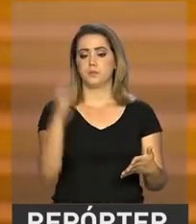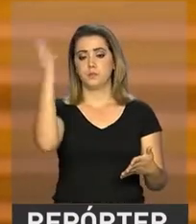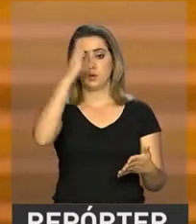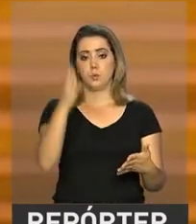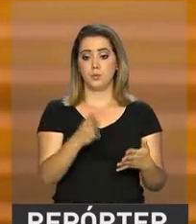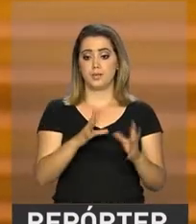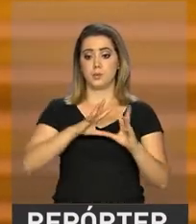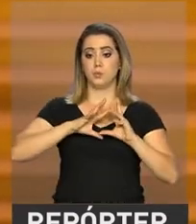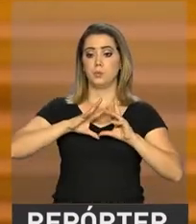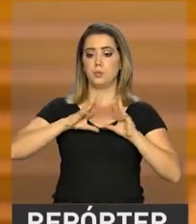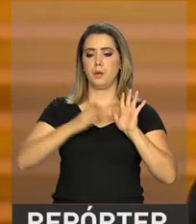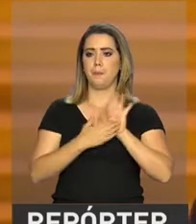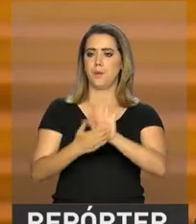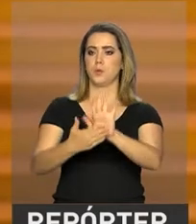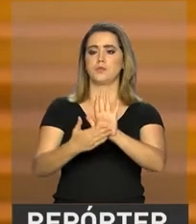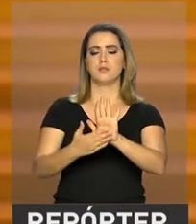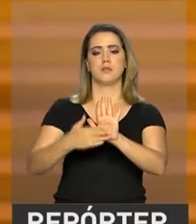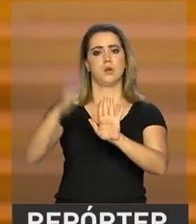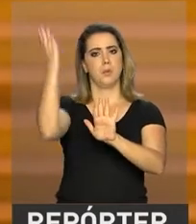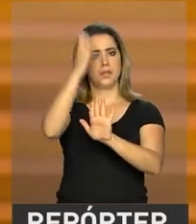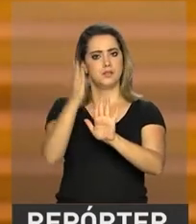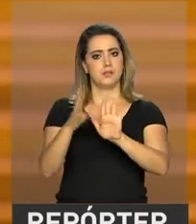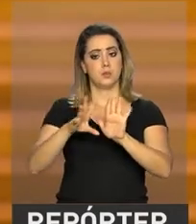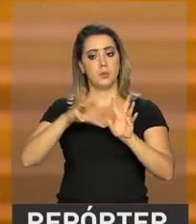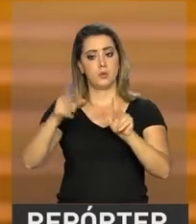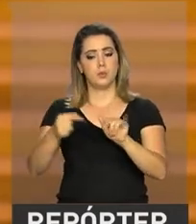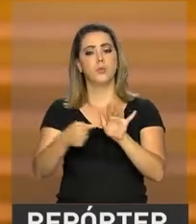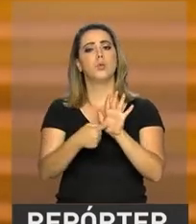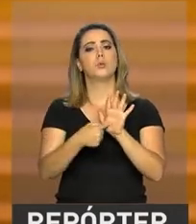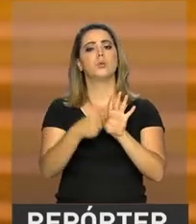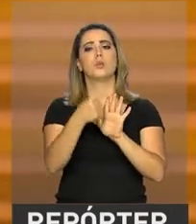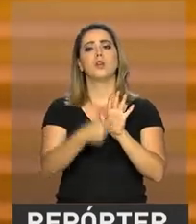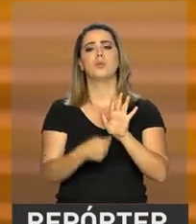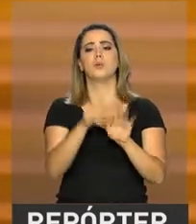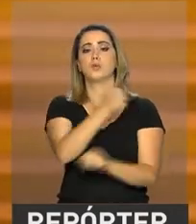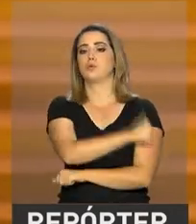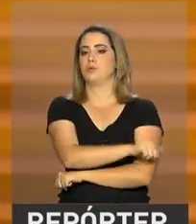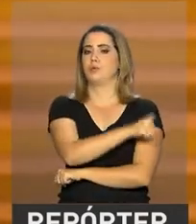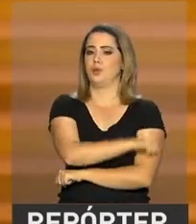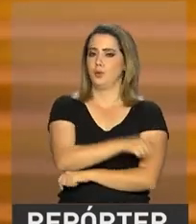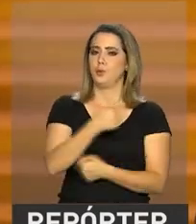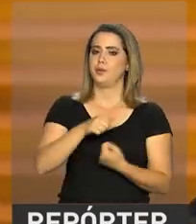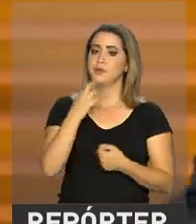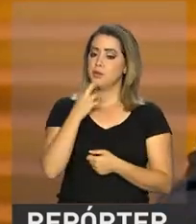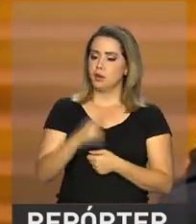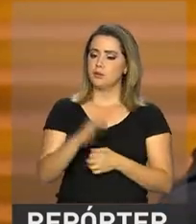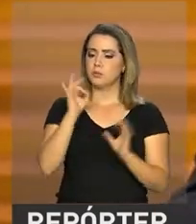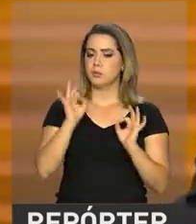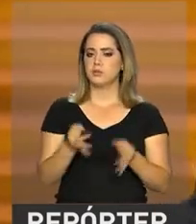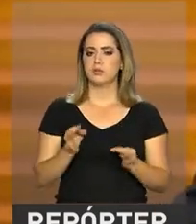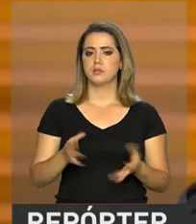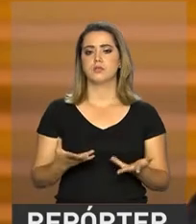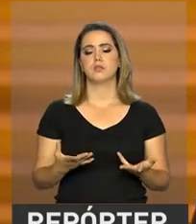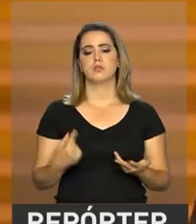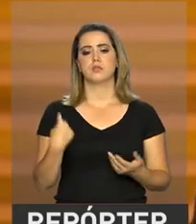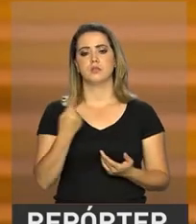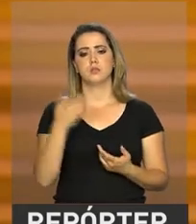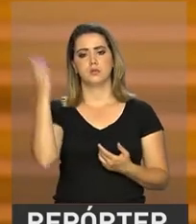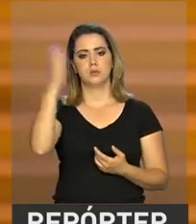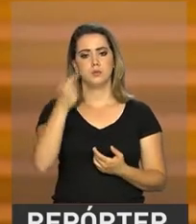Brasil para o mundo. Enquanto o Rio de Janeiro não tiver uma solução definitiva e conjunta, o Brasil não